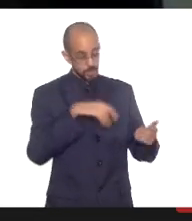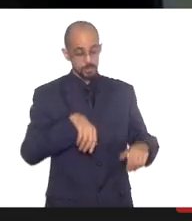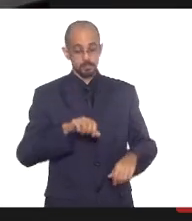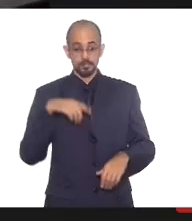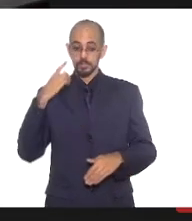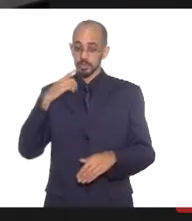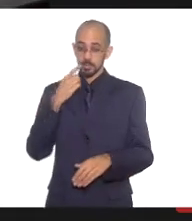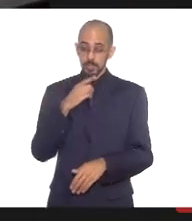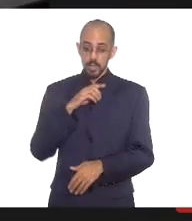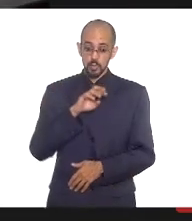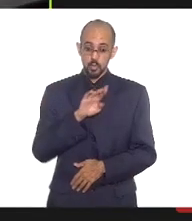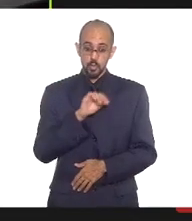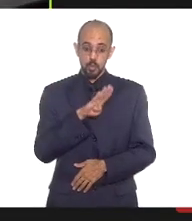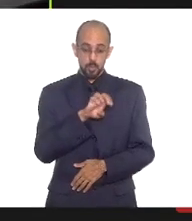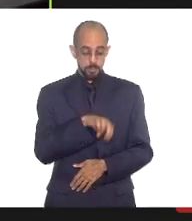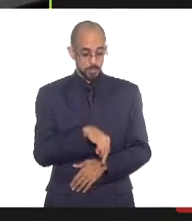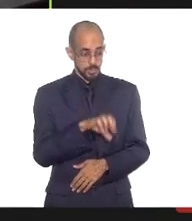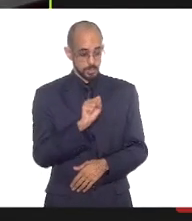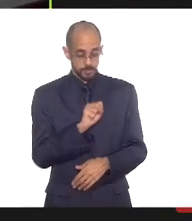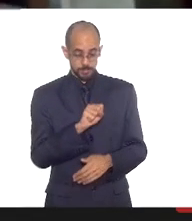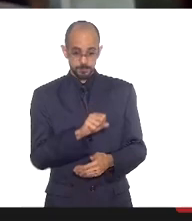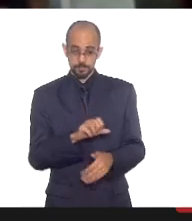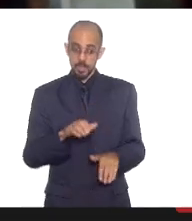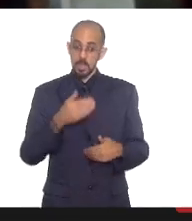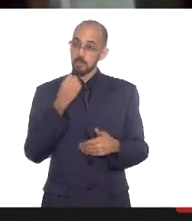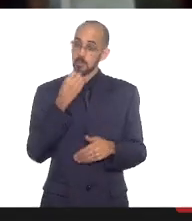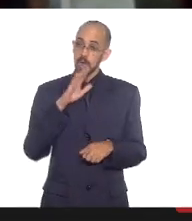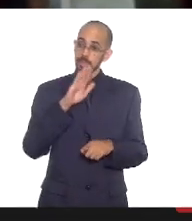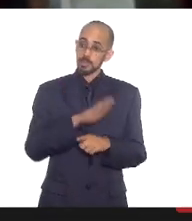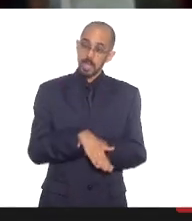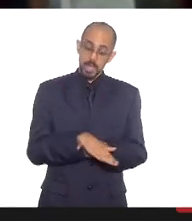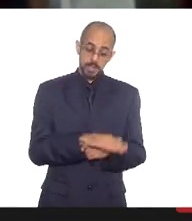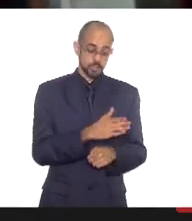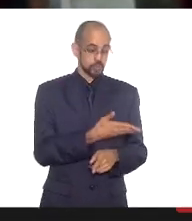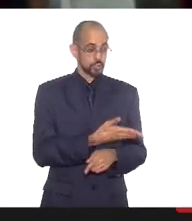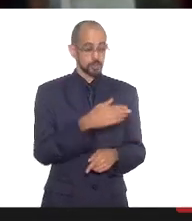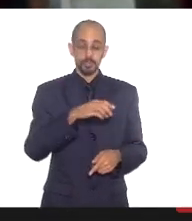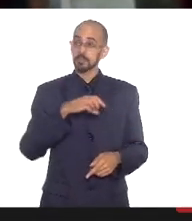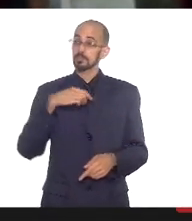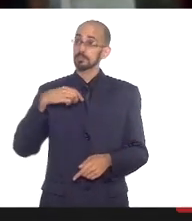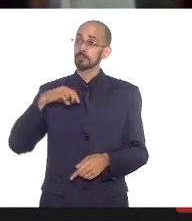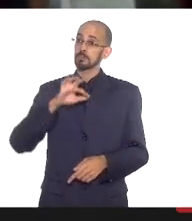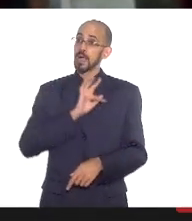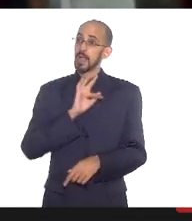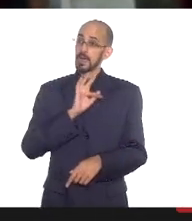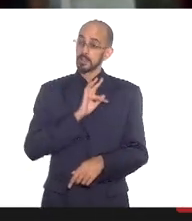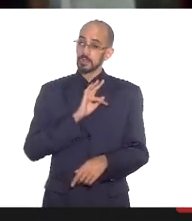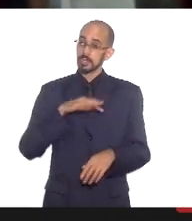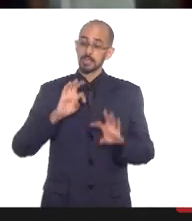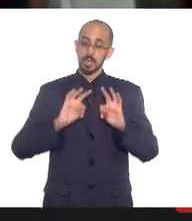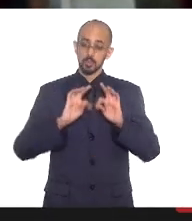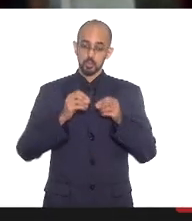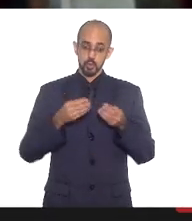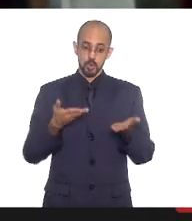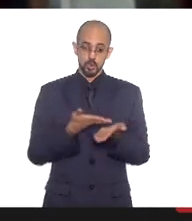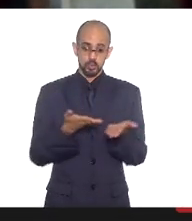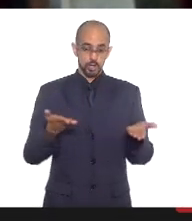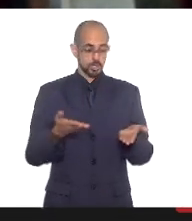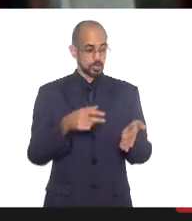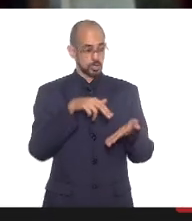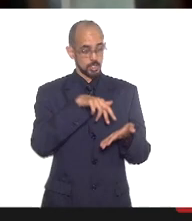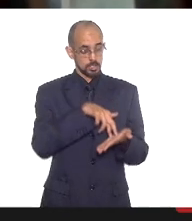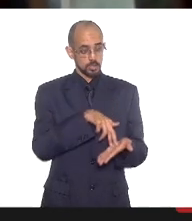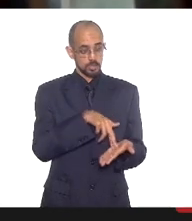bomtempo pegou a tarde Marta Boa tarde minha querida Rejane Boa tarde a todas EA todos todos os representantes